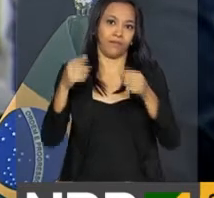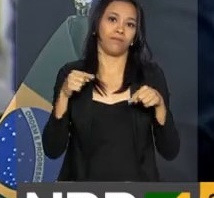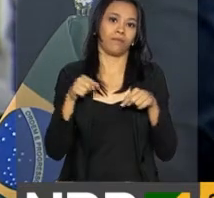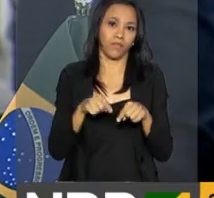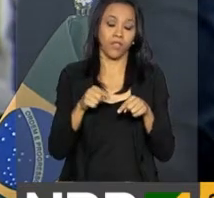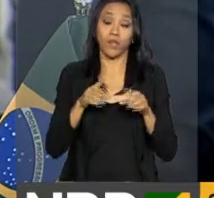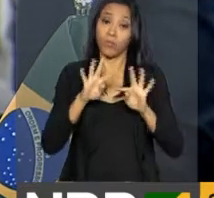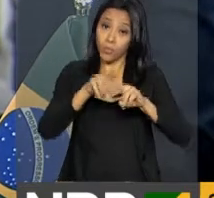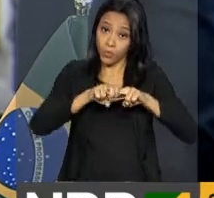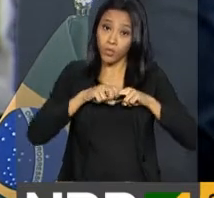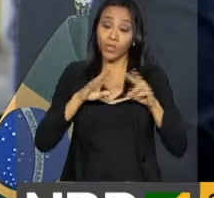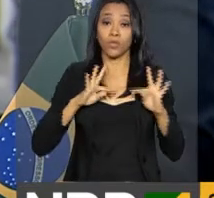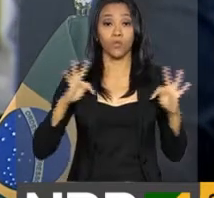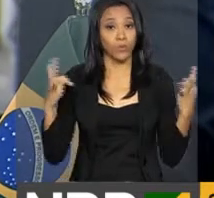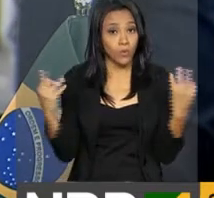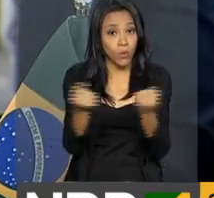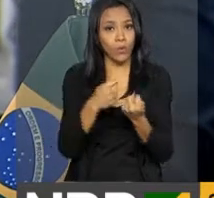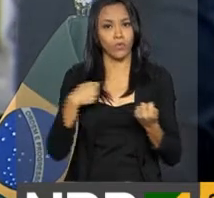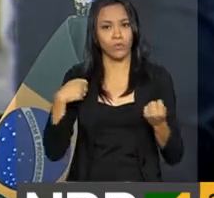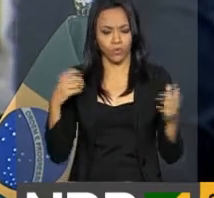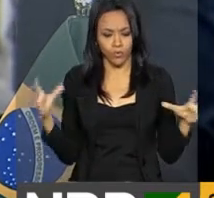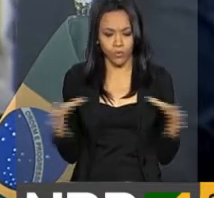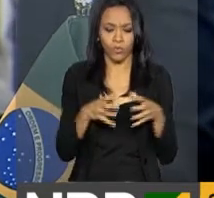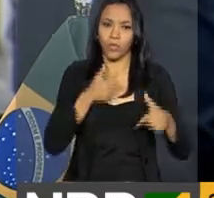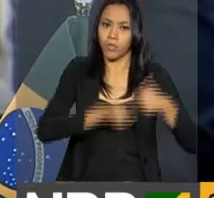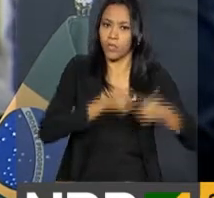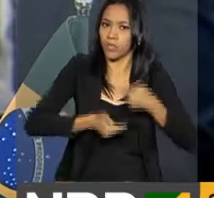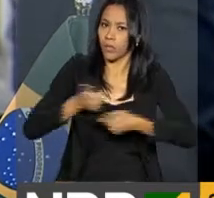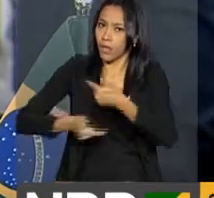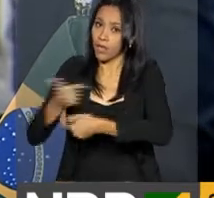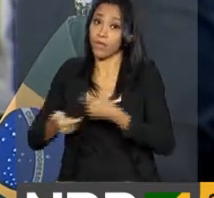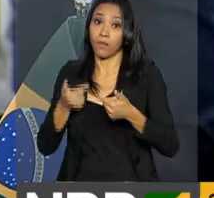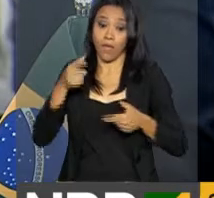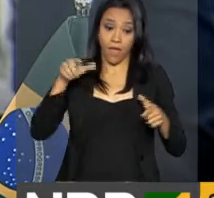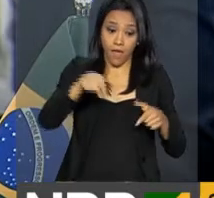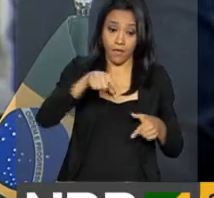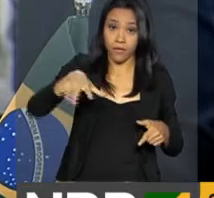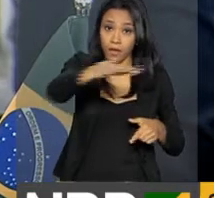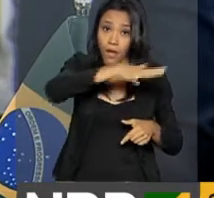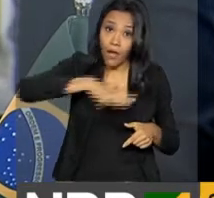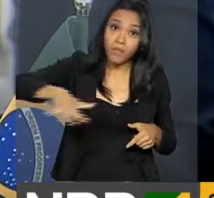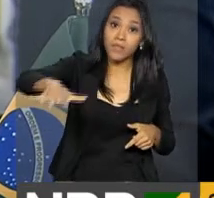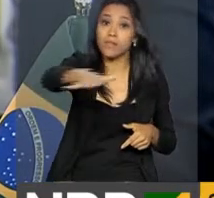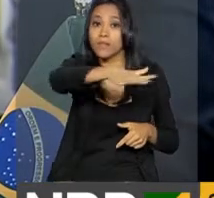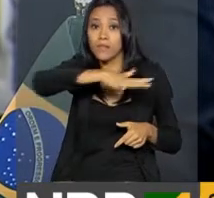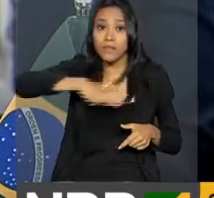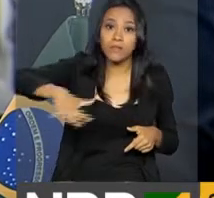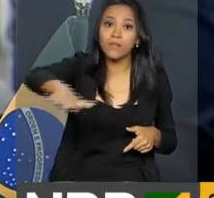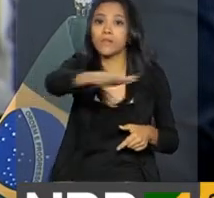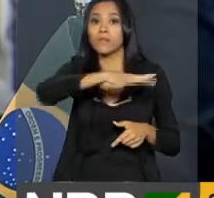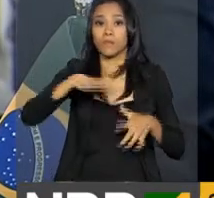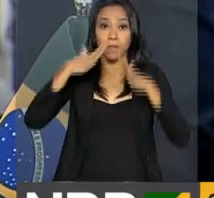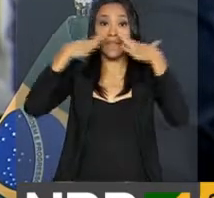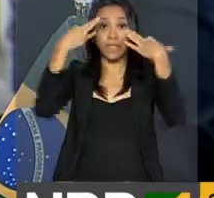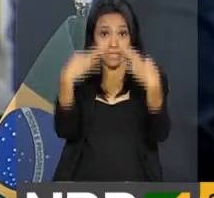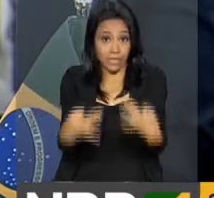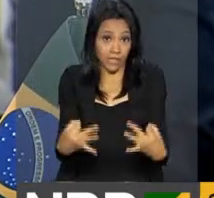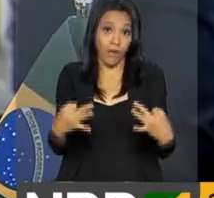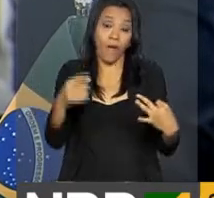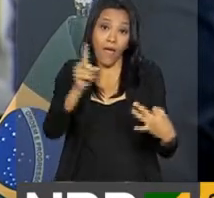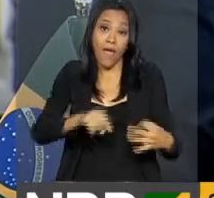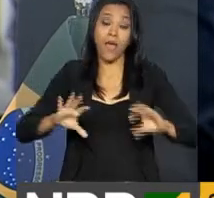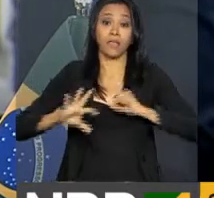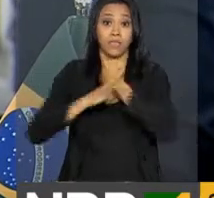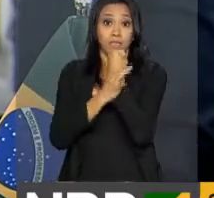estamos todos trabalhando. Área que demanda especialmente nossa atenção é a da